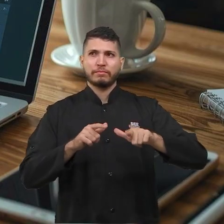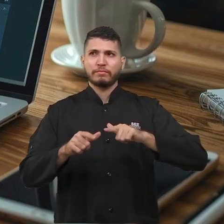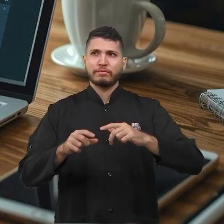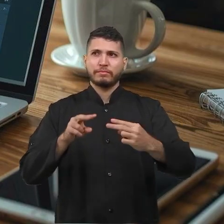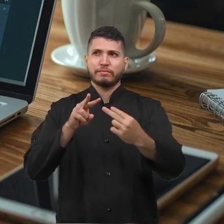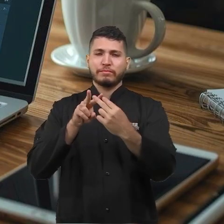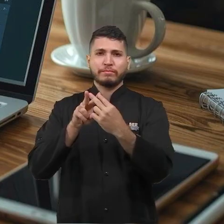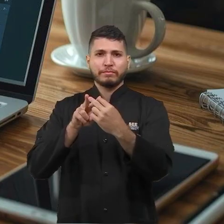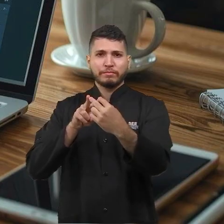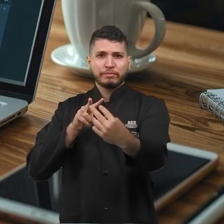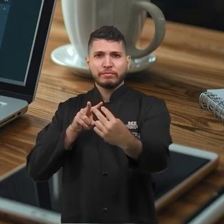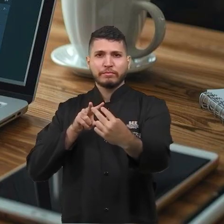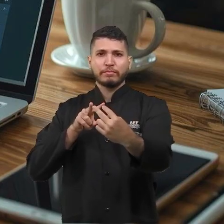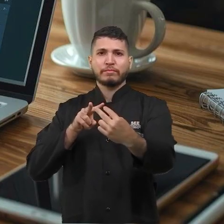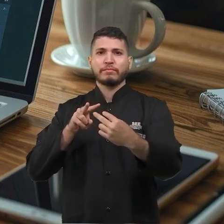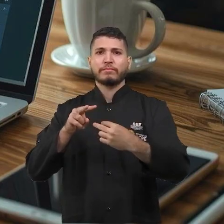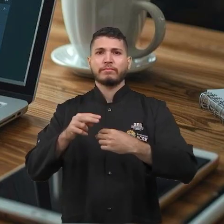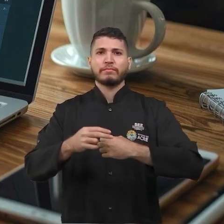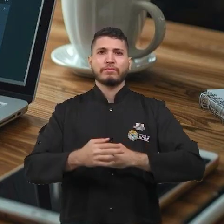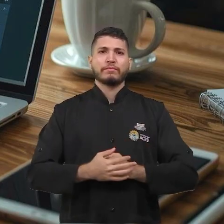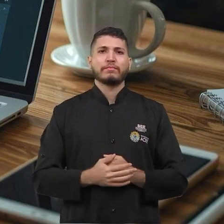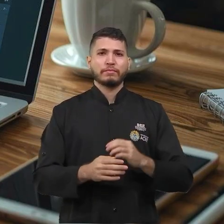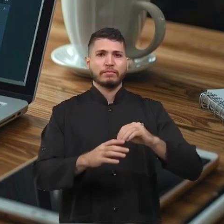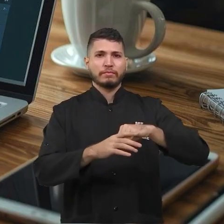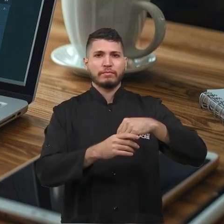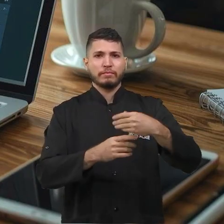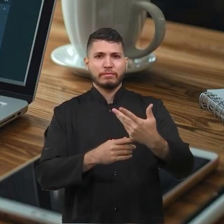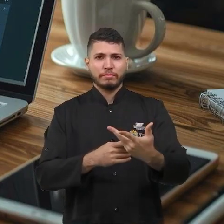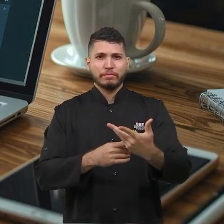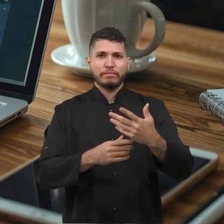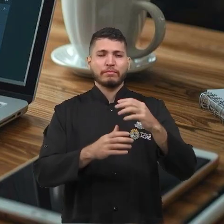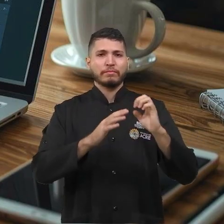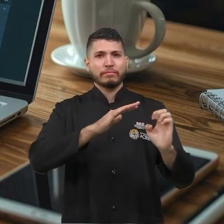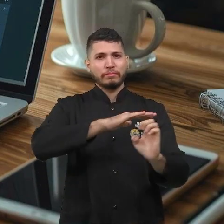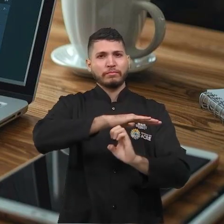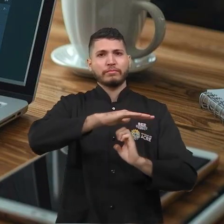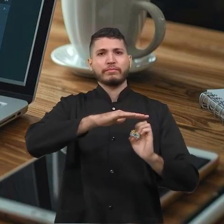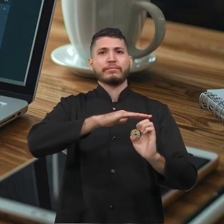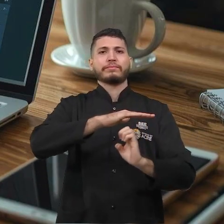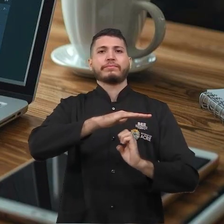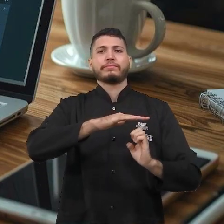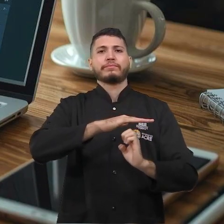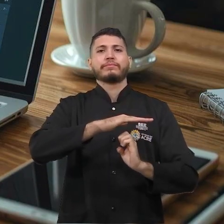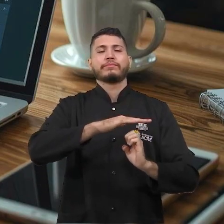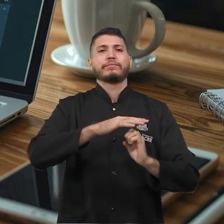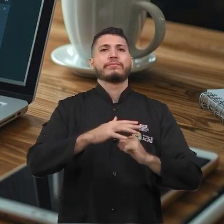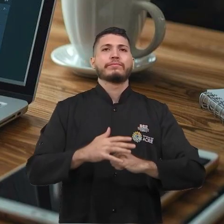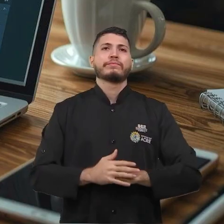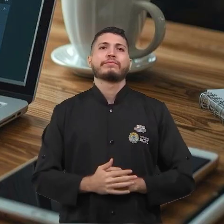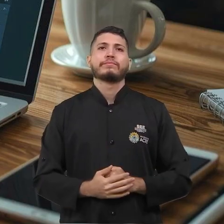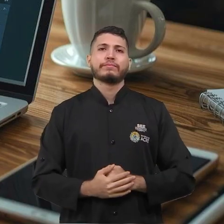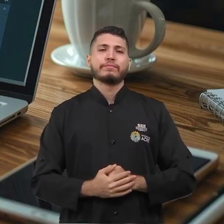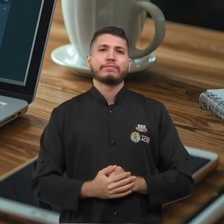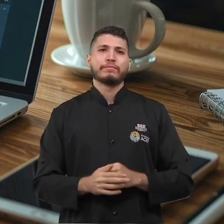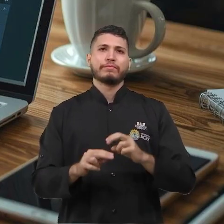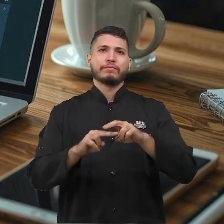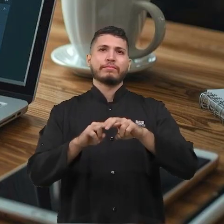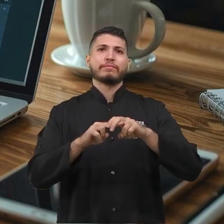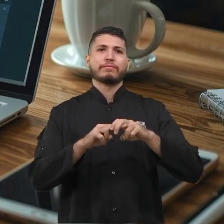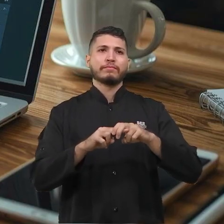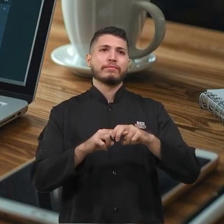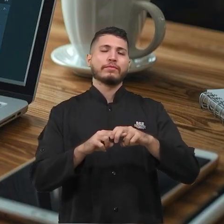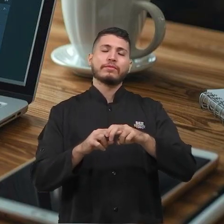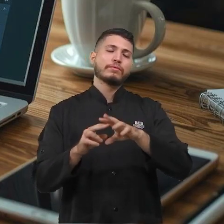geralmente é realizado fora da empresa, por isso é chamado de teletrabalho. Todo o trabalho é feito